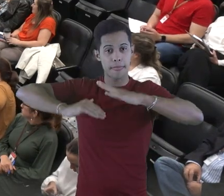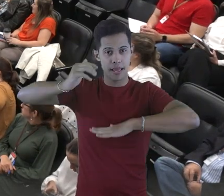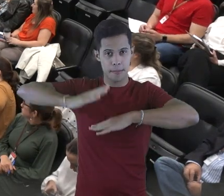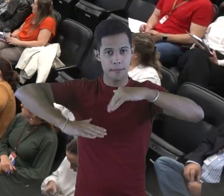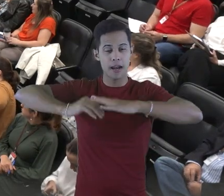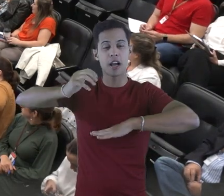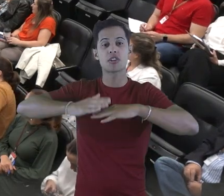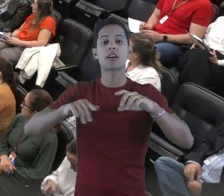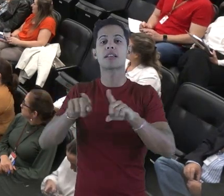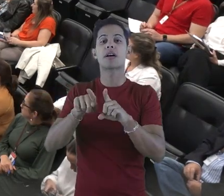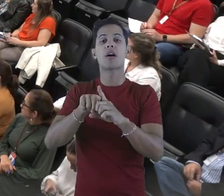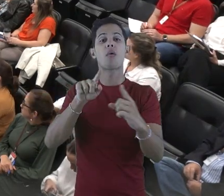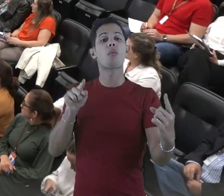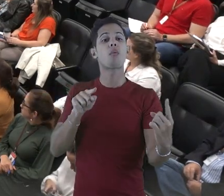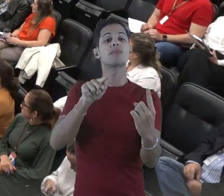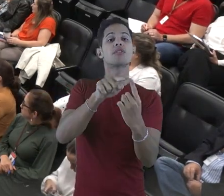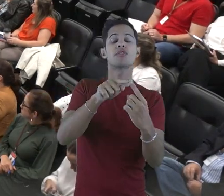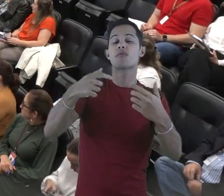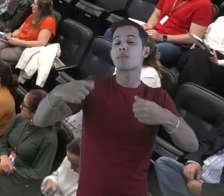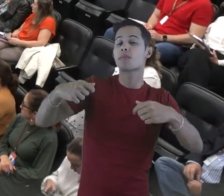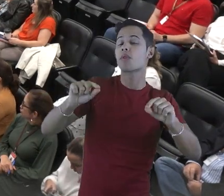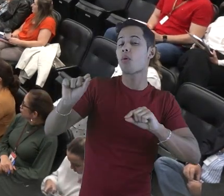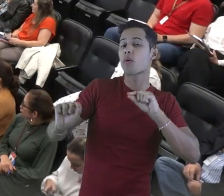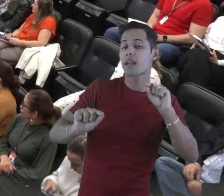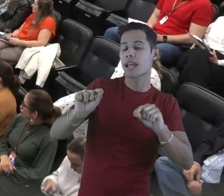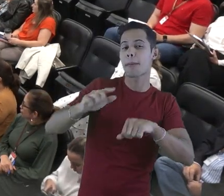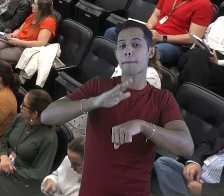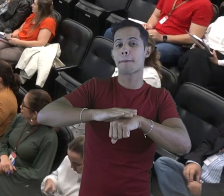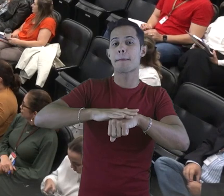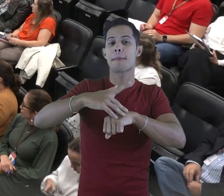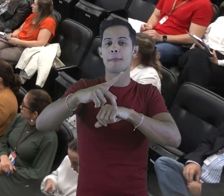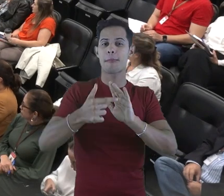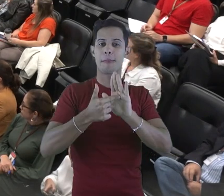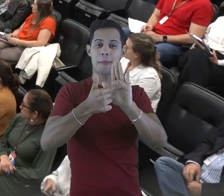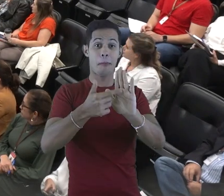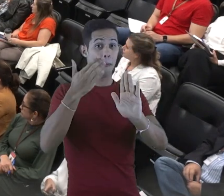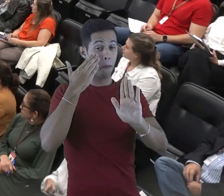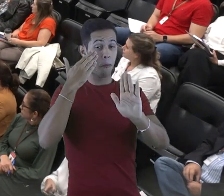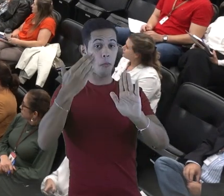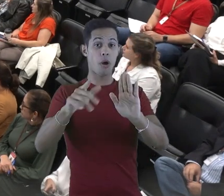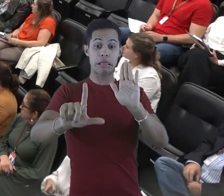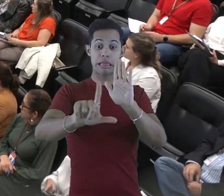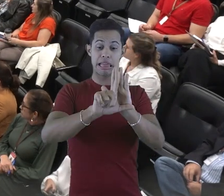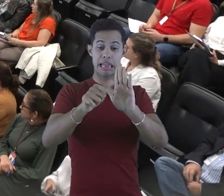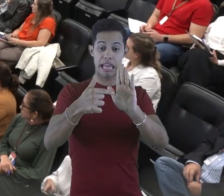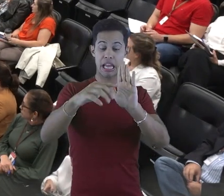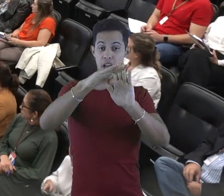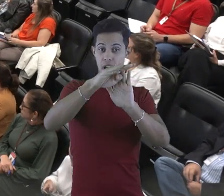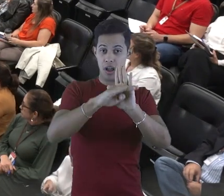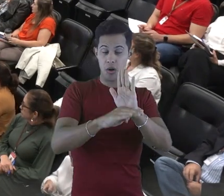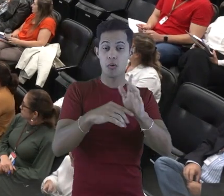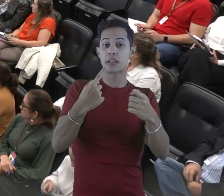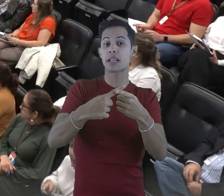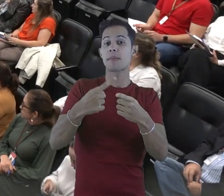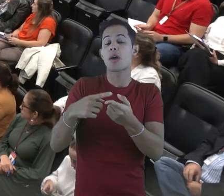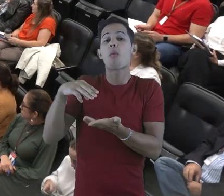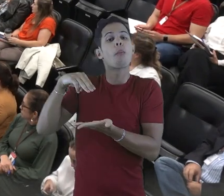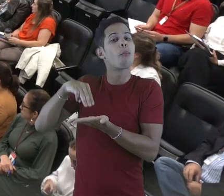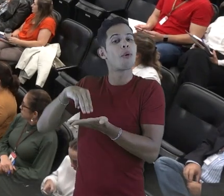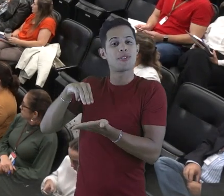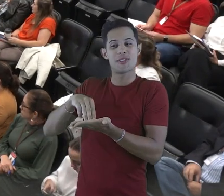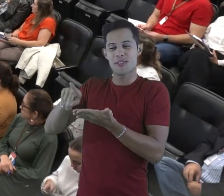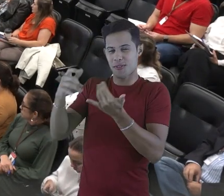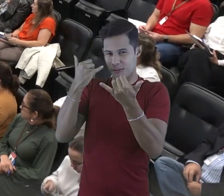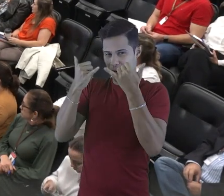a base legal eu consigo demonstrar em relação a base legal por que aquele dado tem aquela base legal e o resultado e os